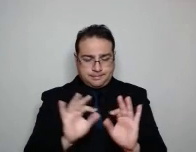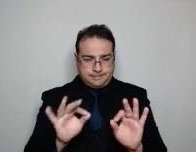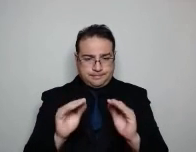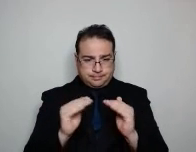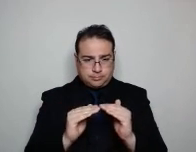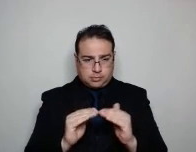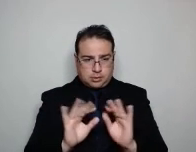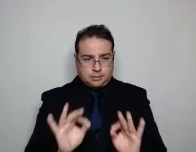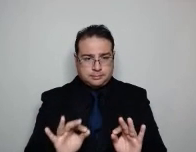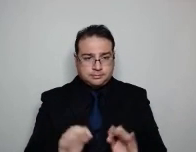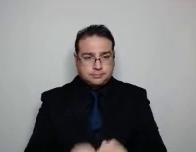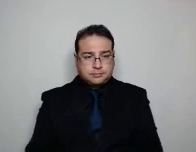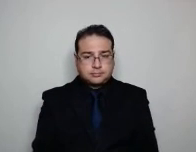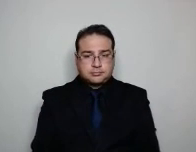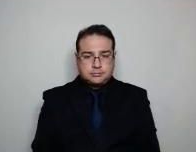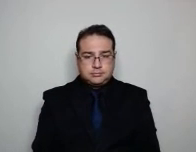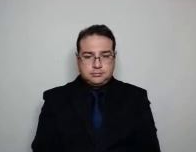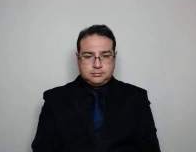mesmo. Então,